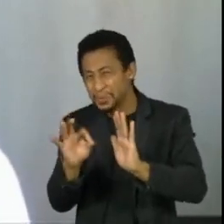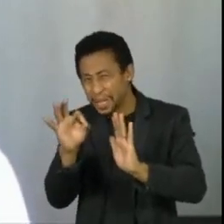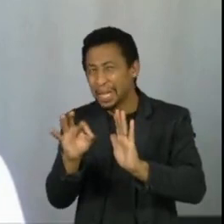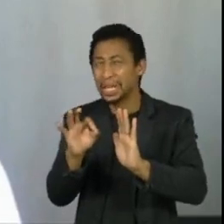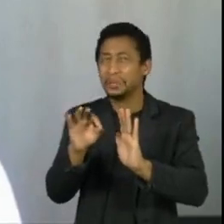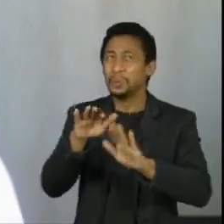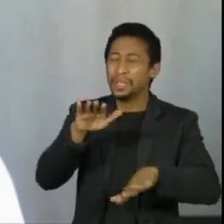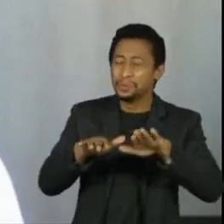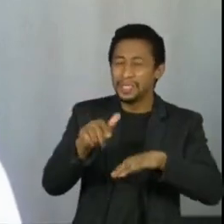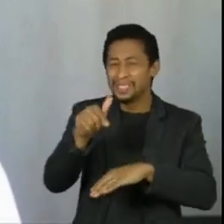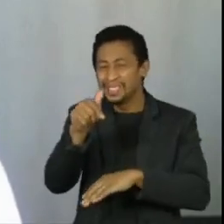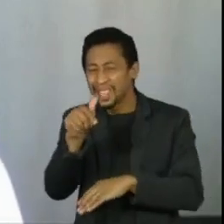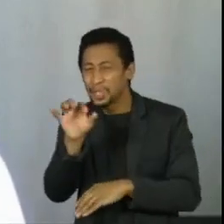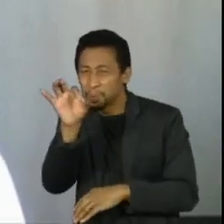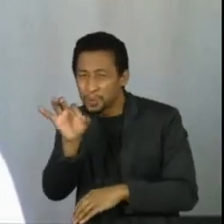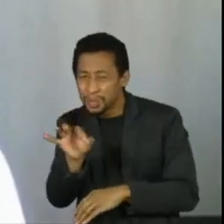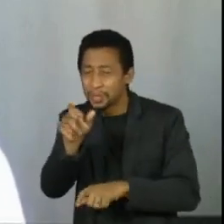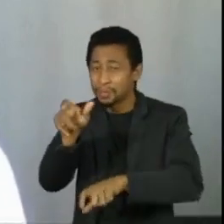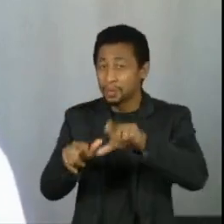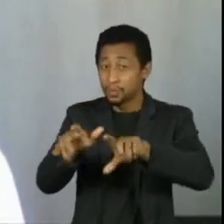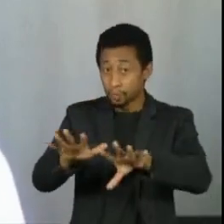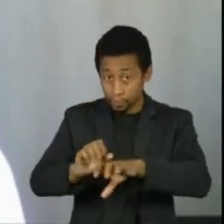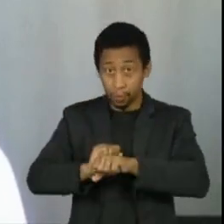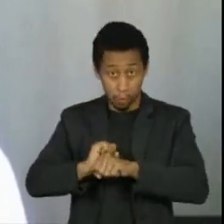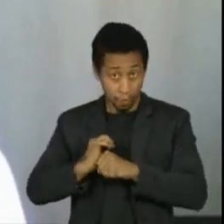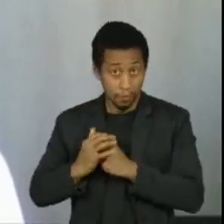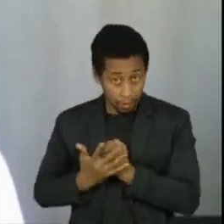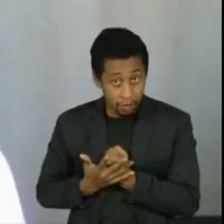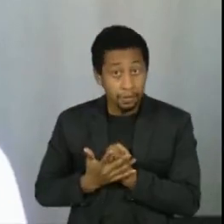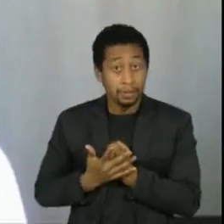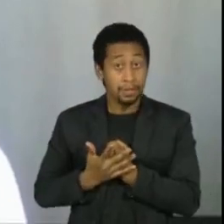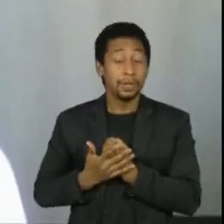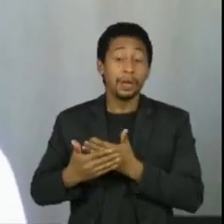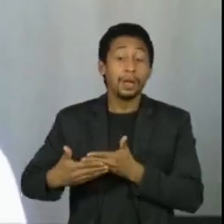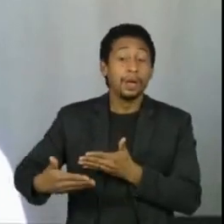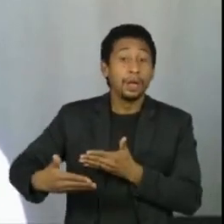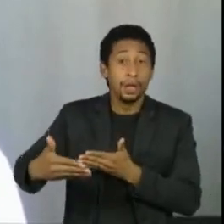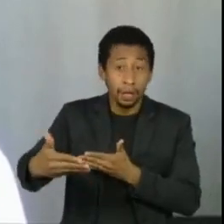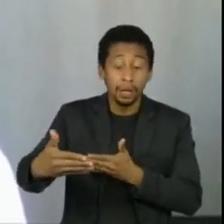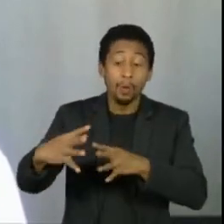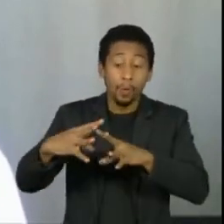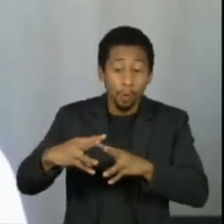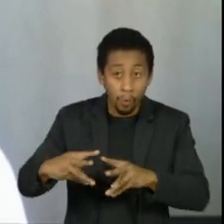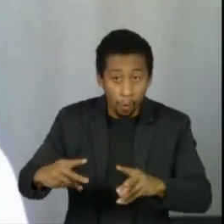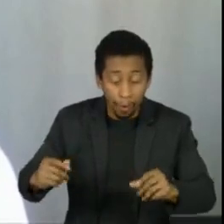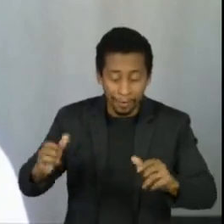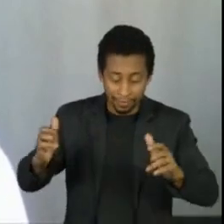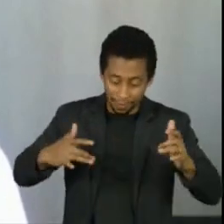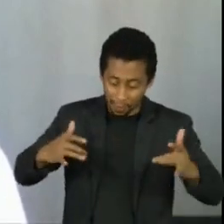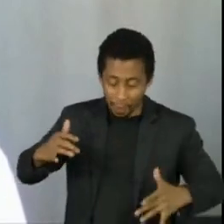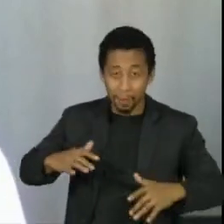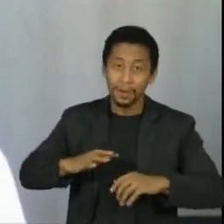dos pacientes com Covid vão desenvolver alguma infecção bacteriana associada.